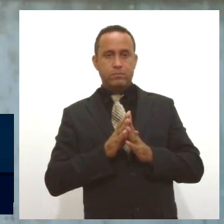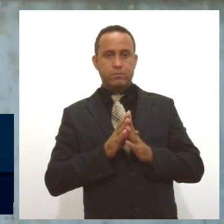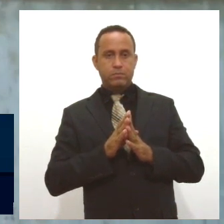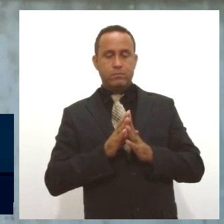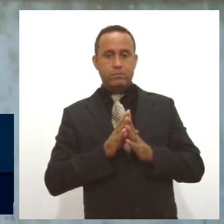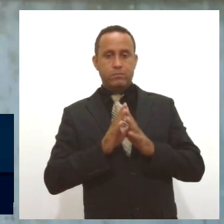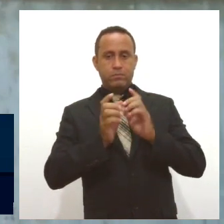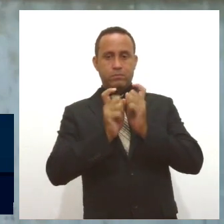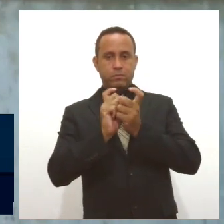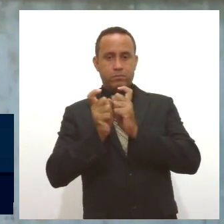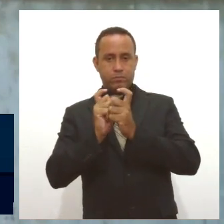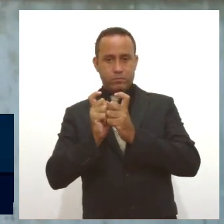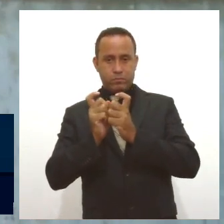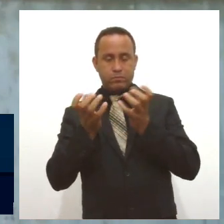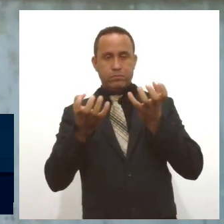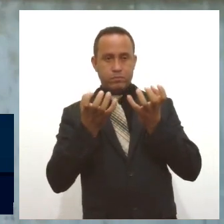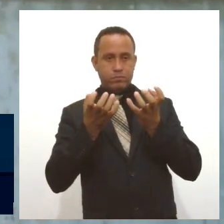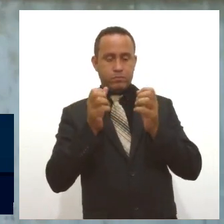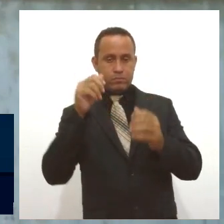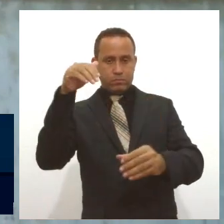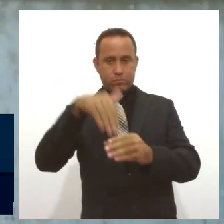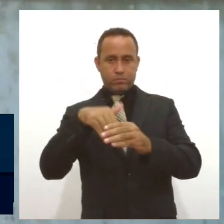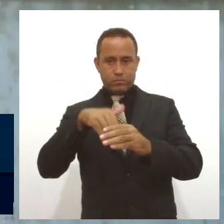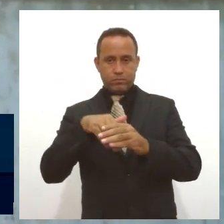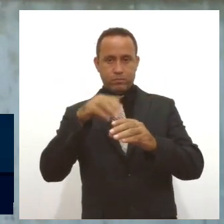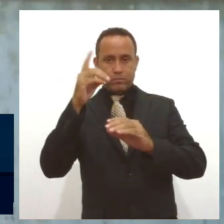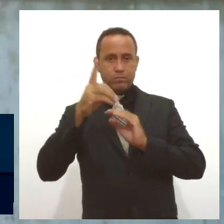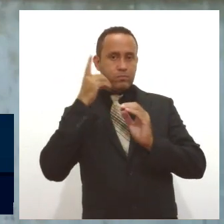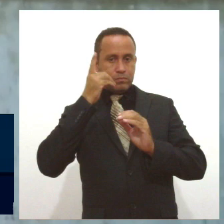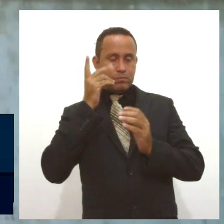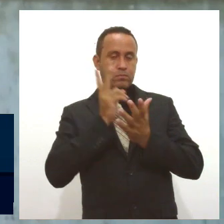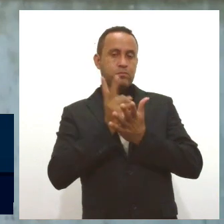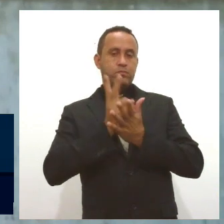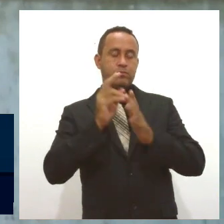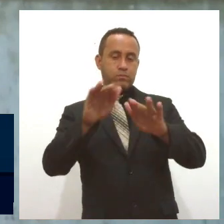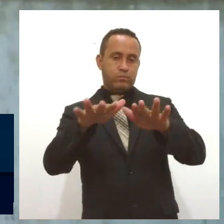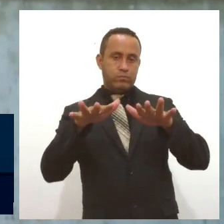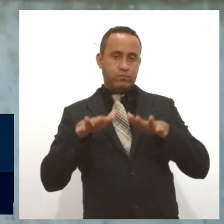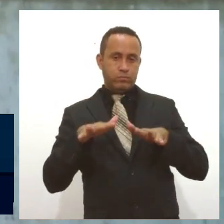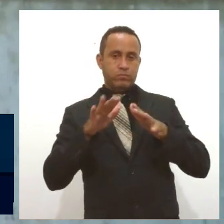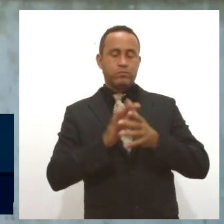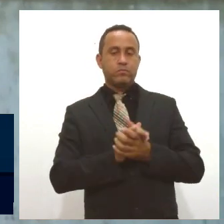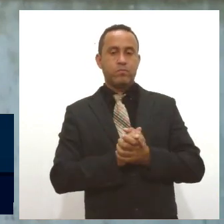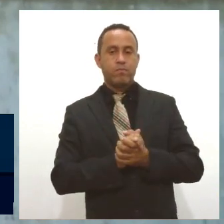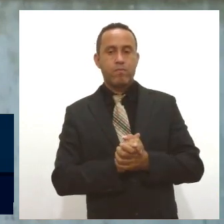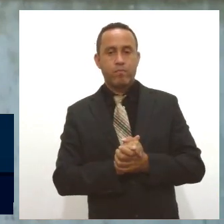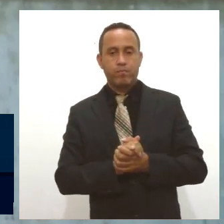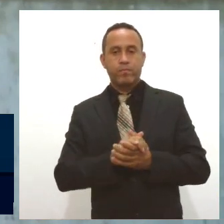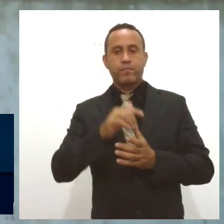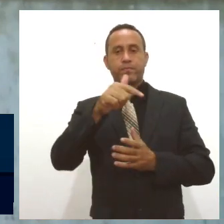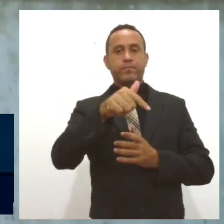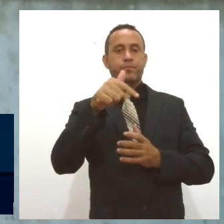Todas em discussão única. Em discussão, em votação, os deputados que aprovam permaneçam quando se encontram. Moção